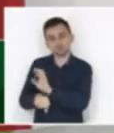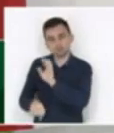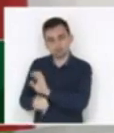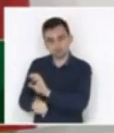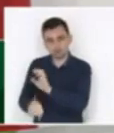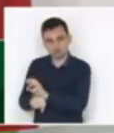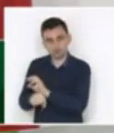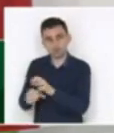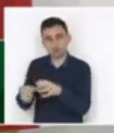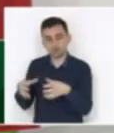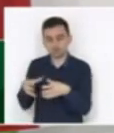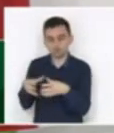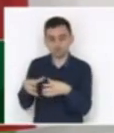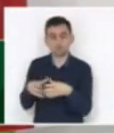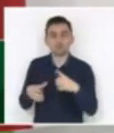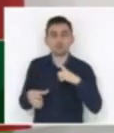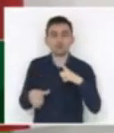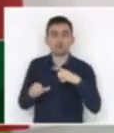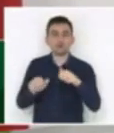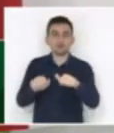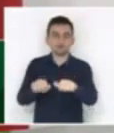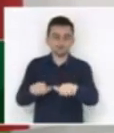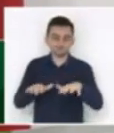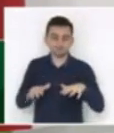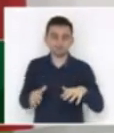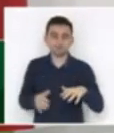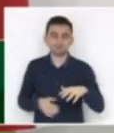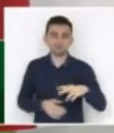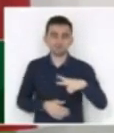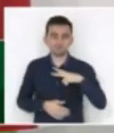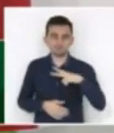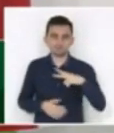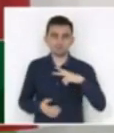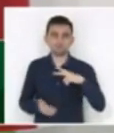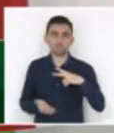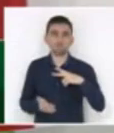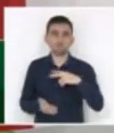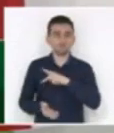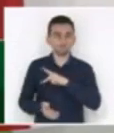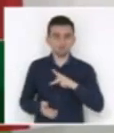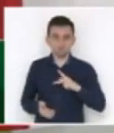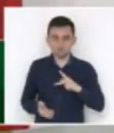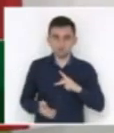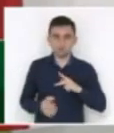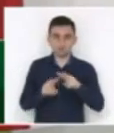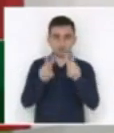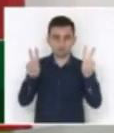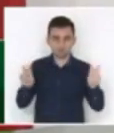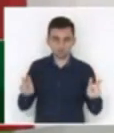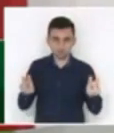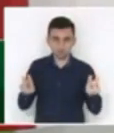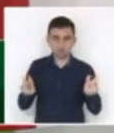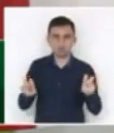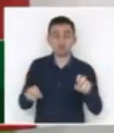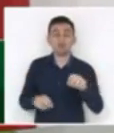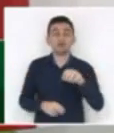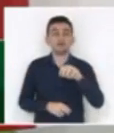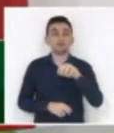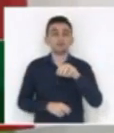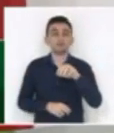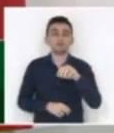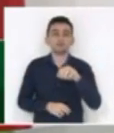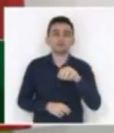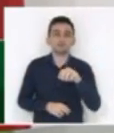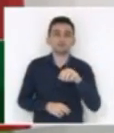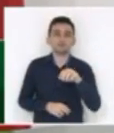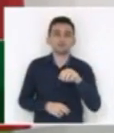audiência pública com o tema Pela Construção do Pacto Estadual Maria da Penha, chamando os